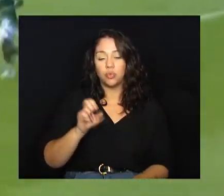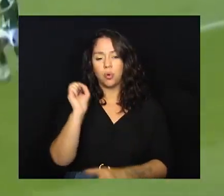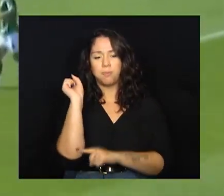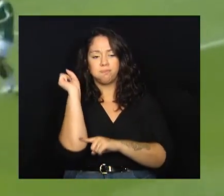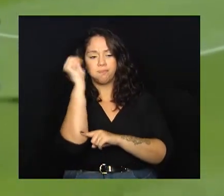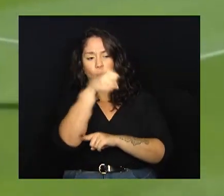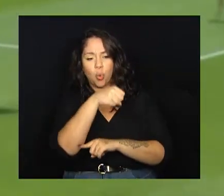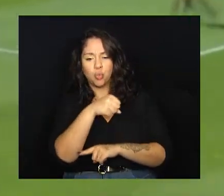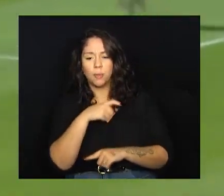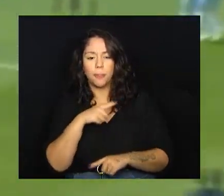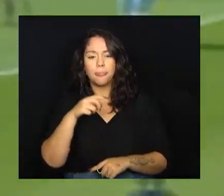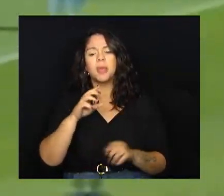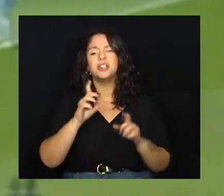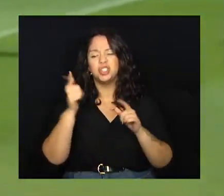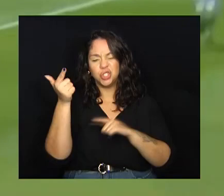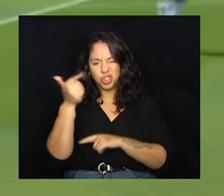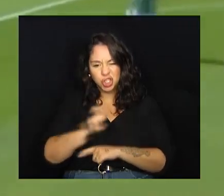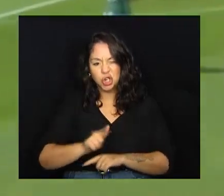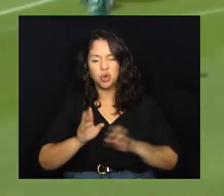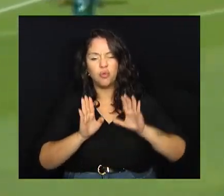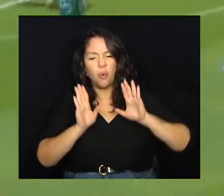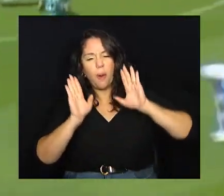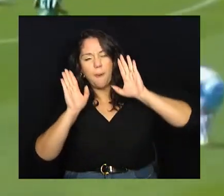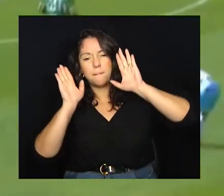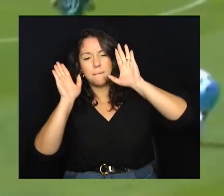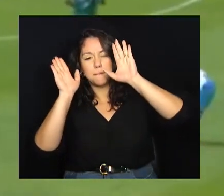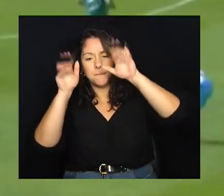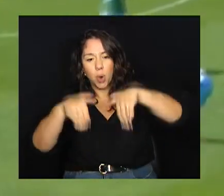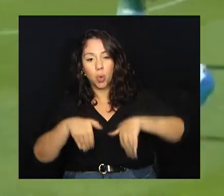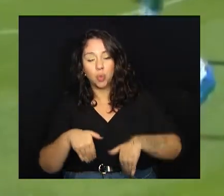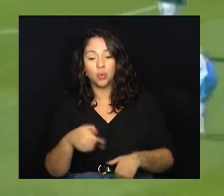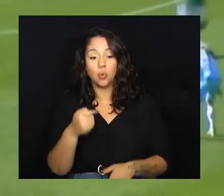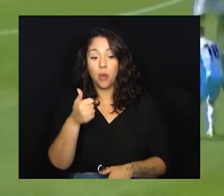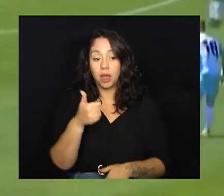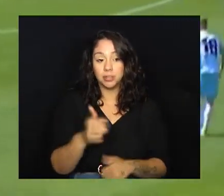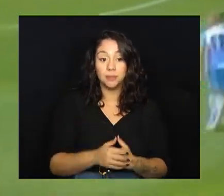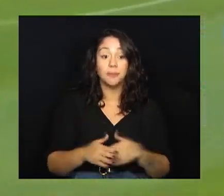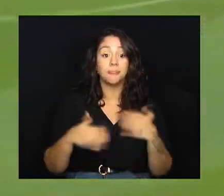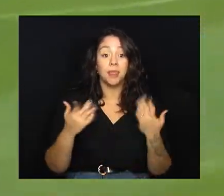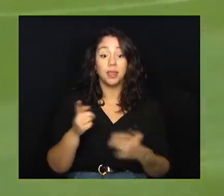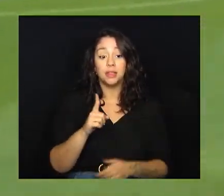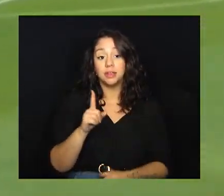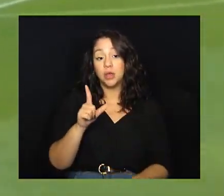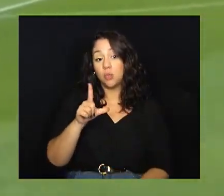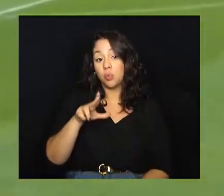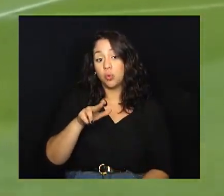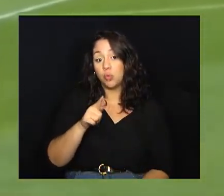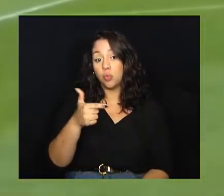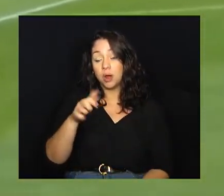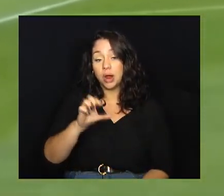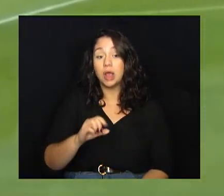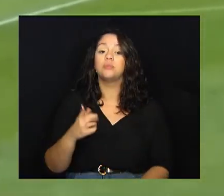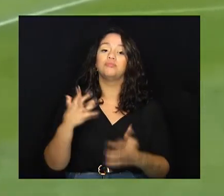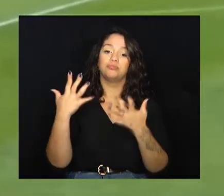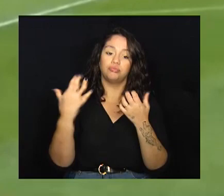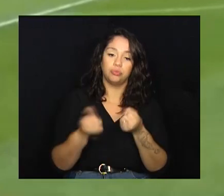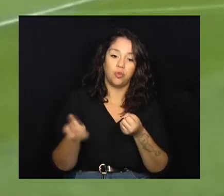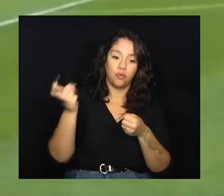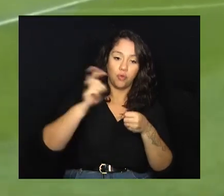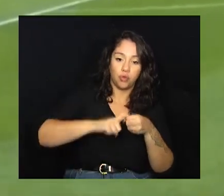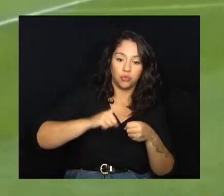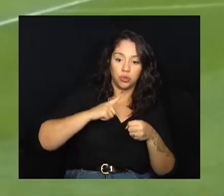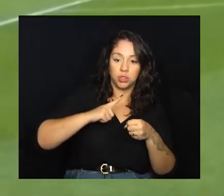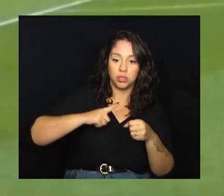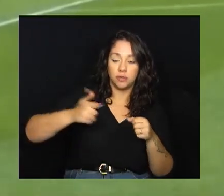e neneca de novo defendeu parcialmente então o zagueiro Lucão recuperou e cruzou